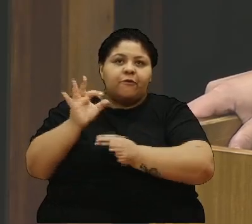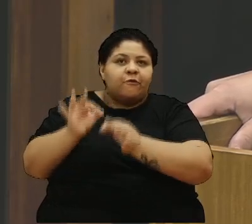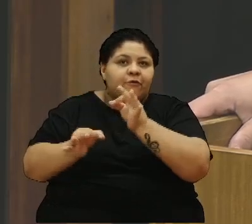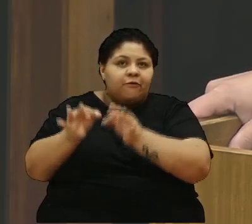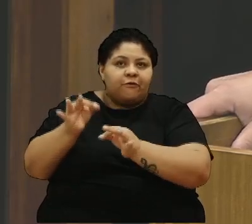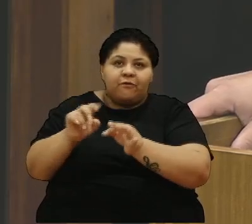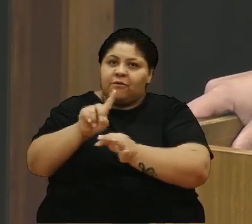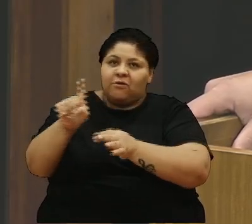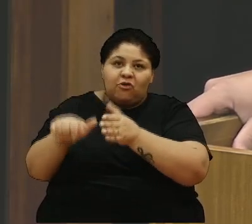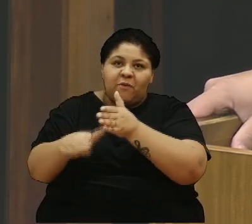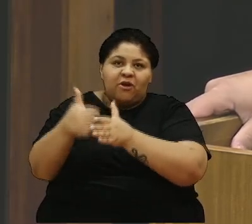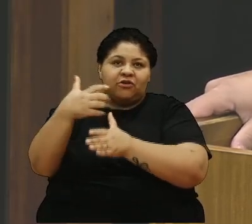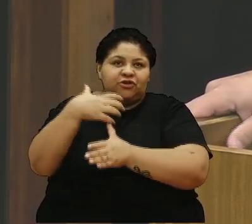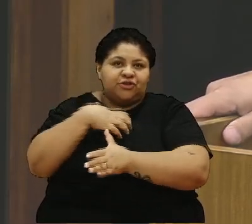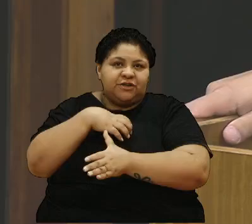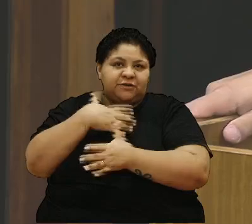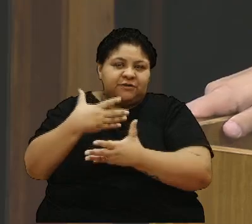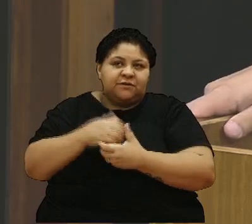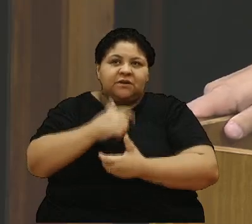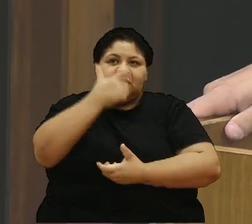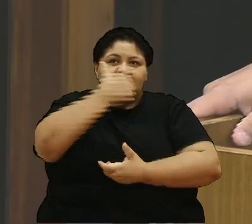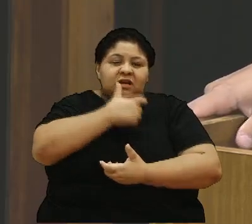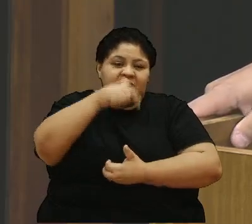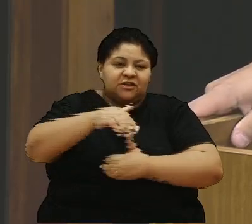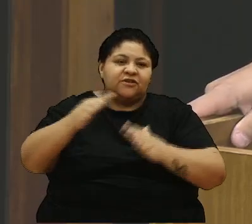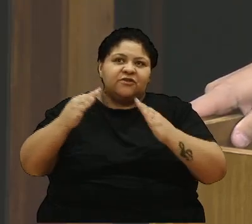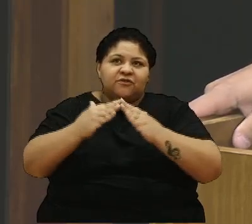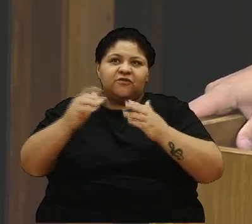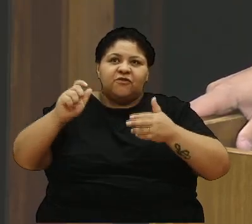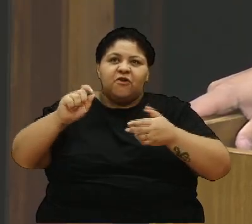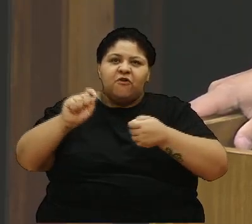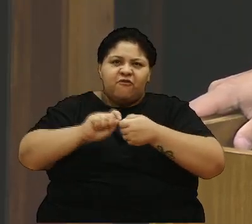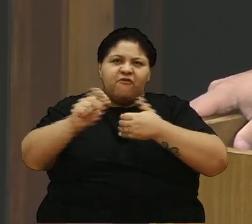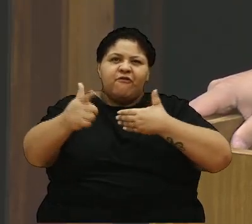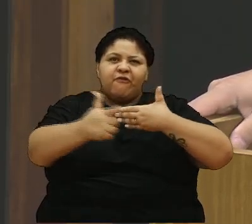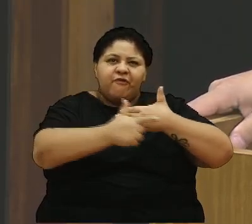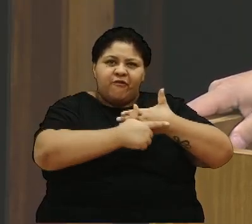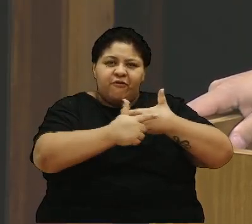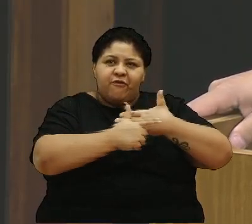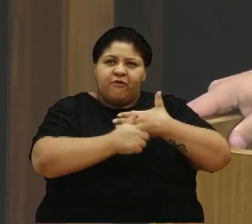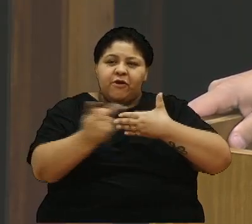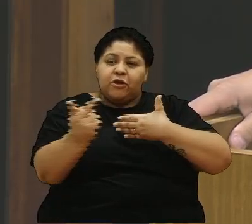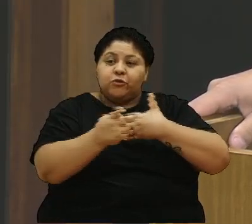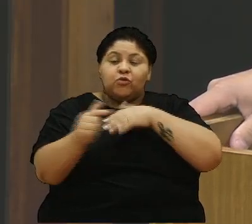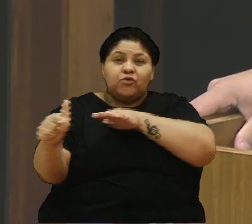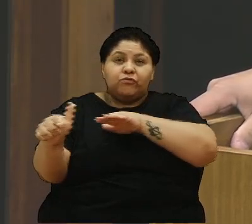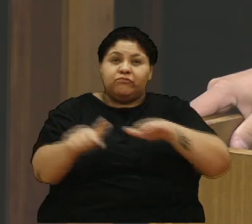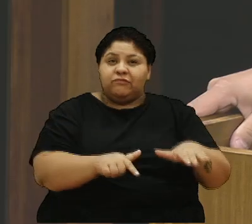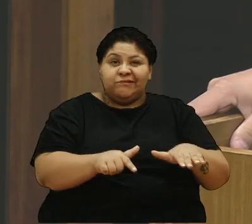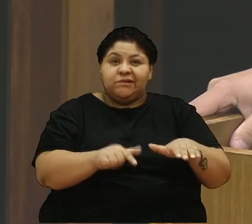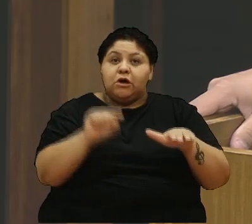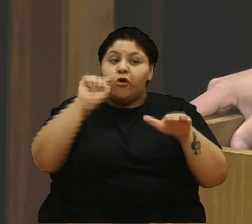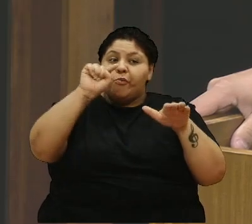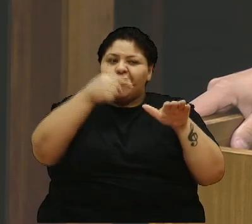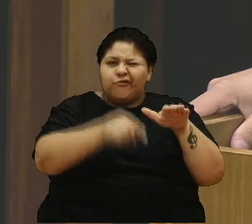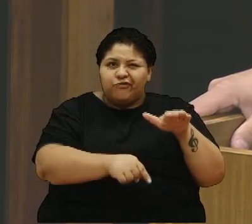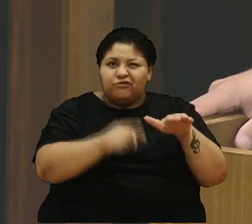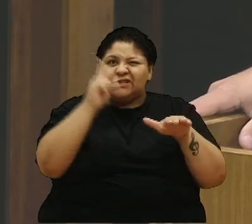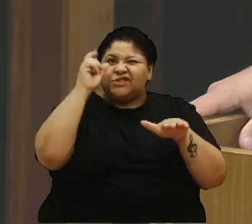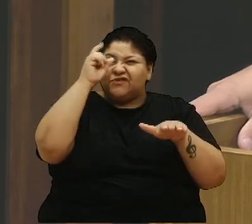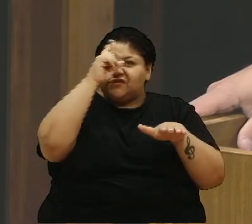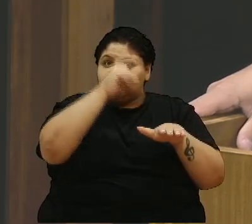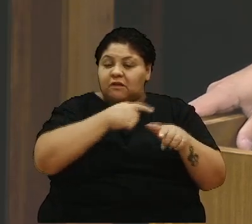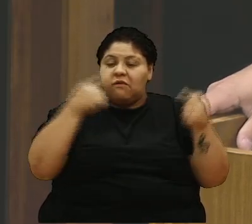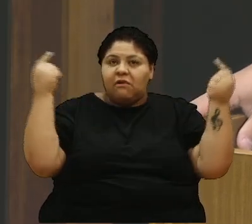foi da melhor forma. Enfim, acho que essa casa cumpriu o seu papel em 2 semanas praticamente muito intensas de